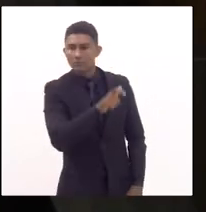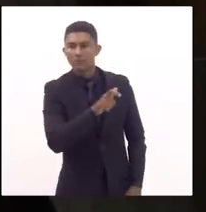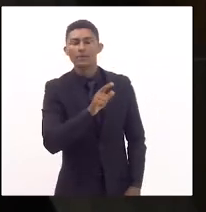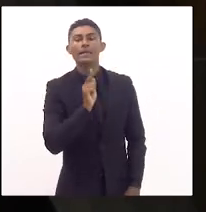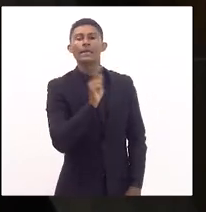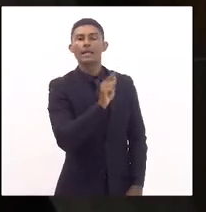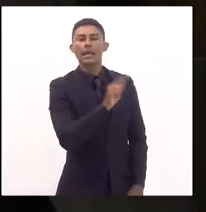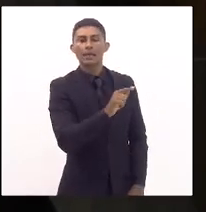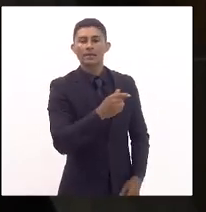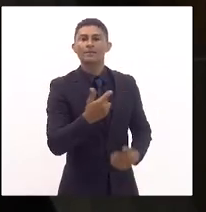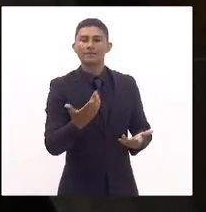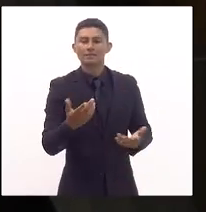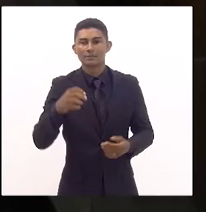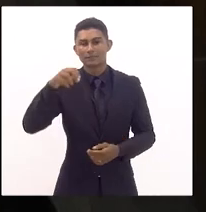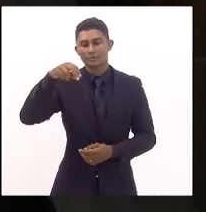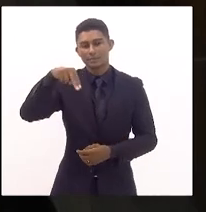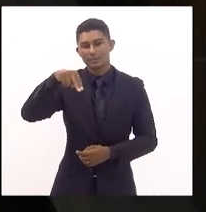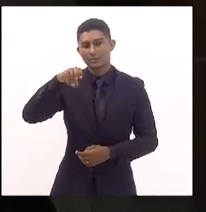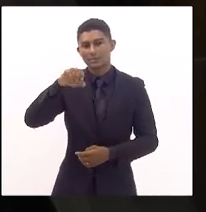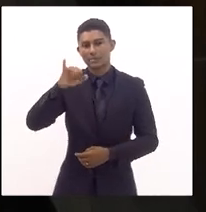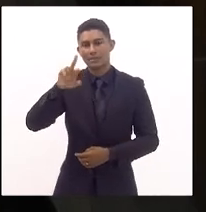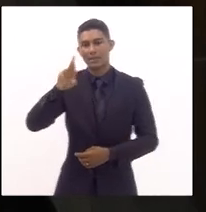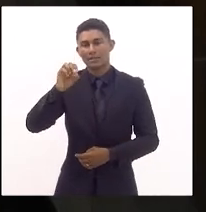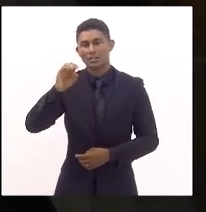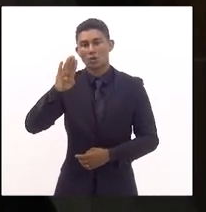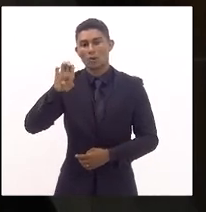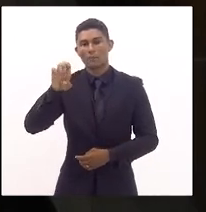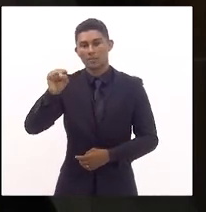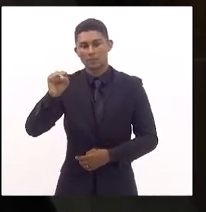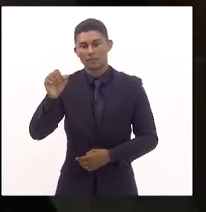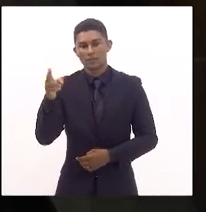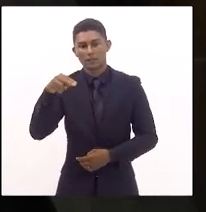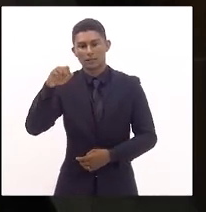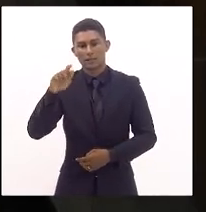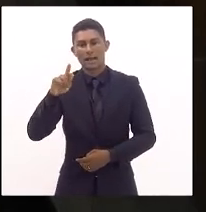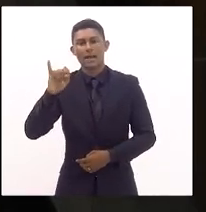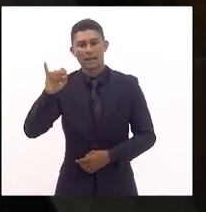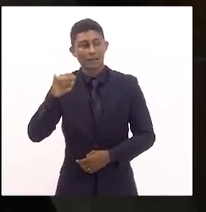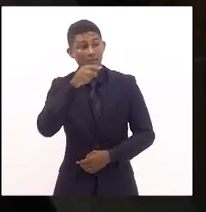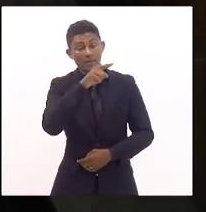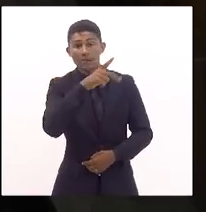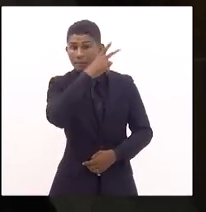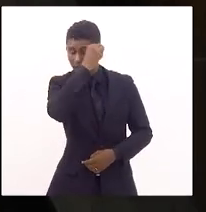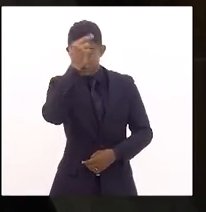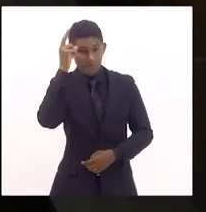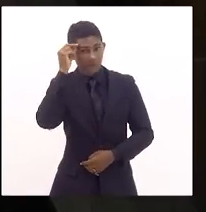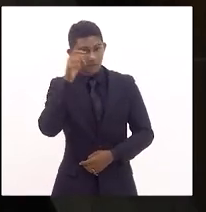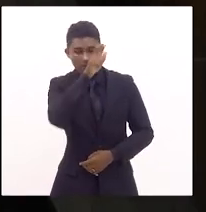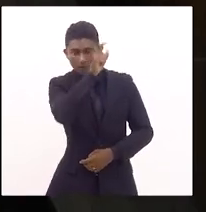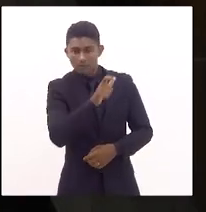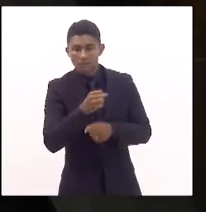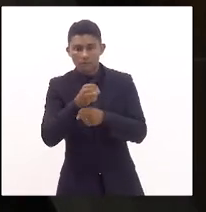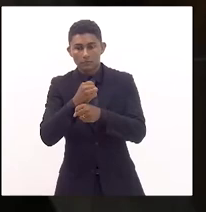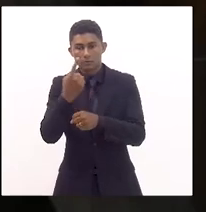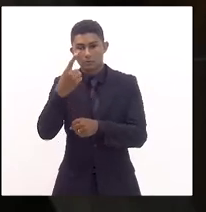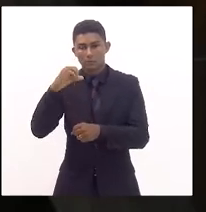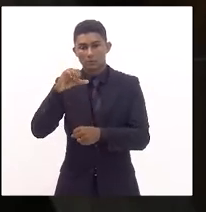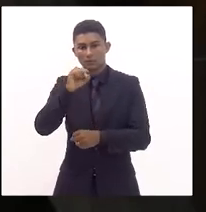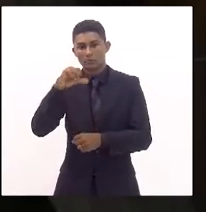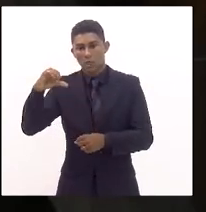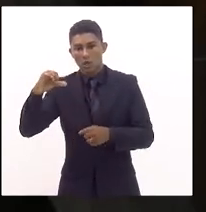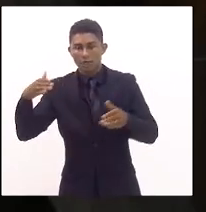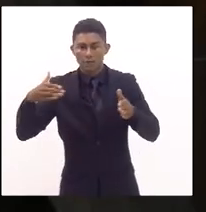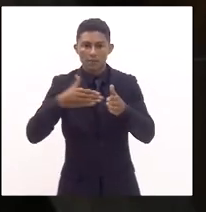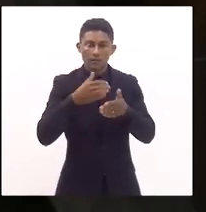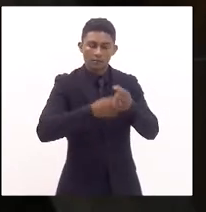Janeiro, eu me refiro a Neyrobes Nagai. Neyrobes Nagai foi prefeito de Angra dos Reis de 89 a 92, foi o prefeito em